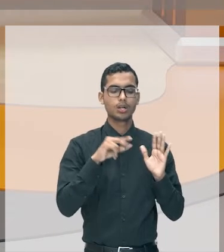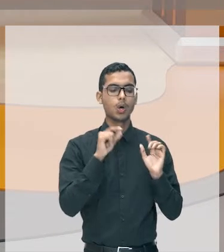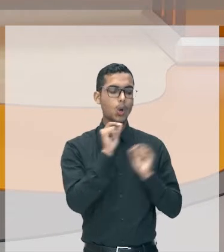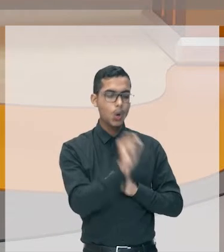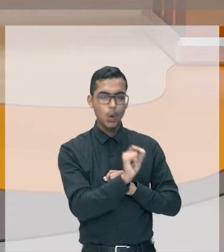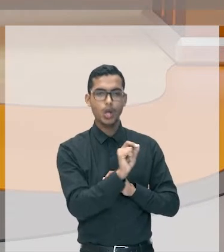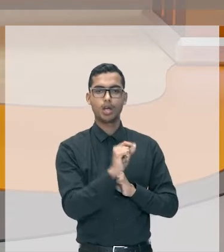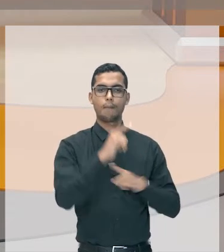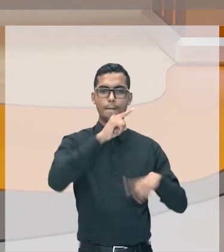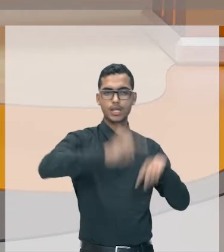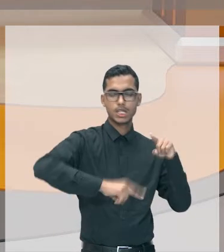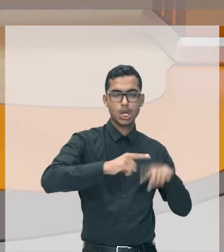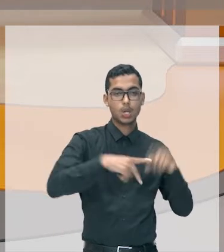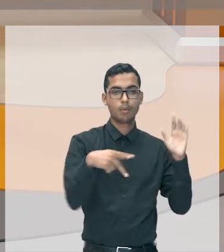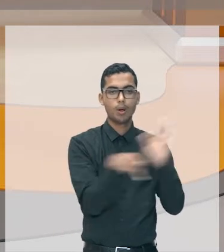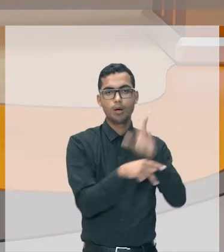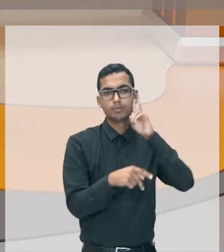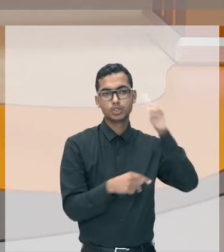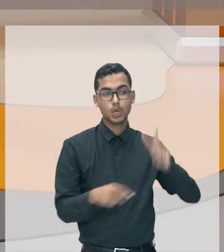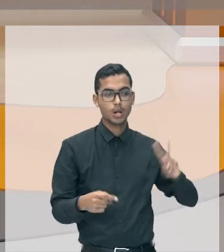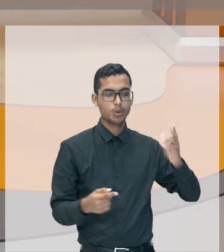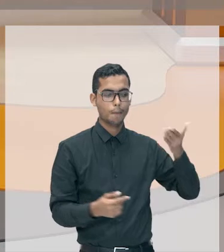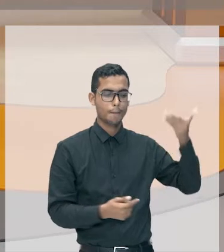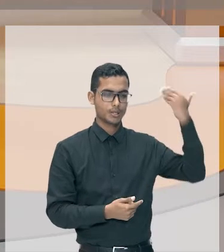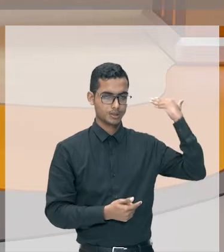fontes materiais. Sabe